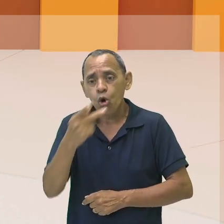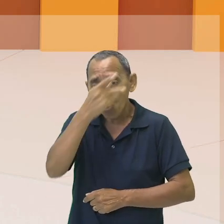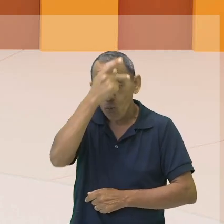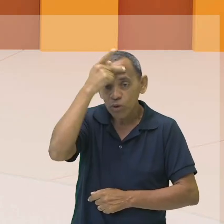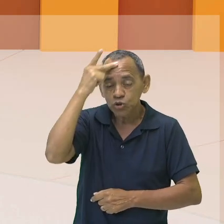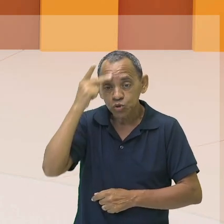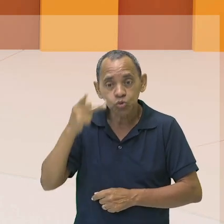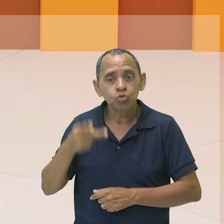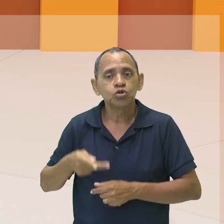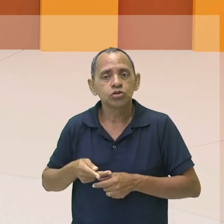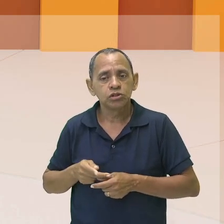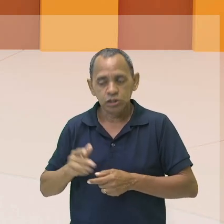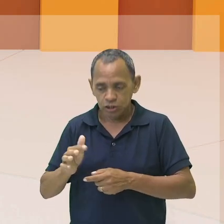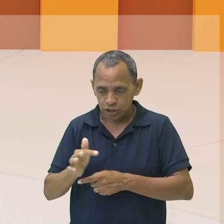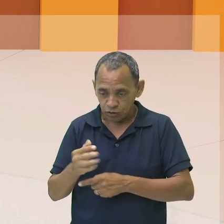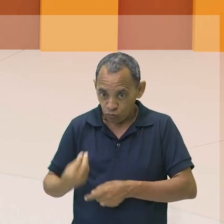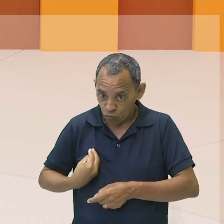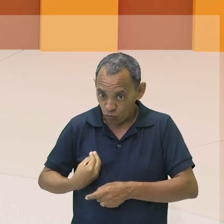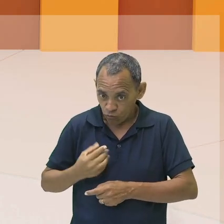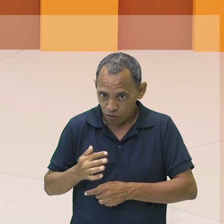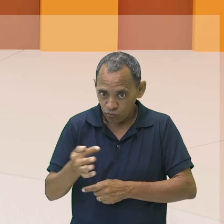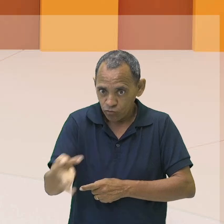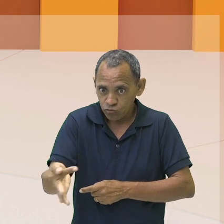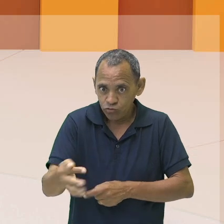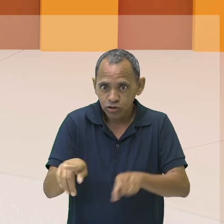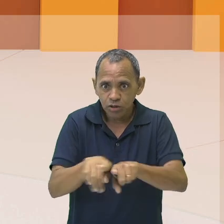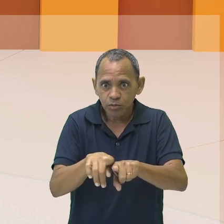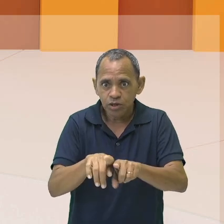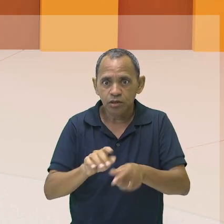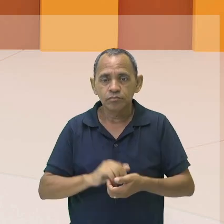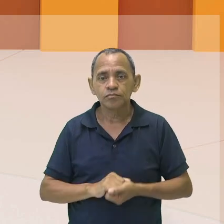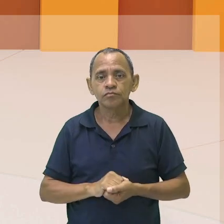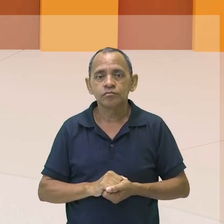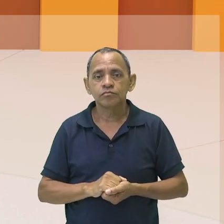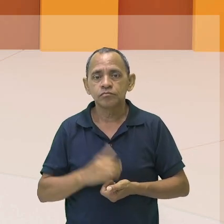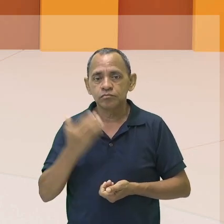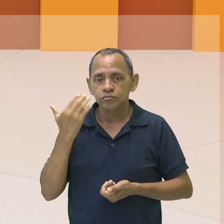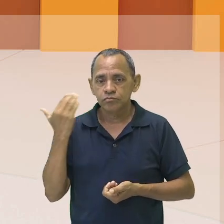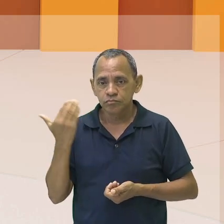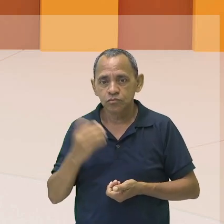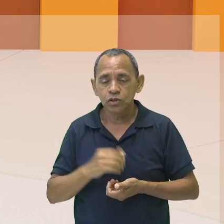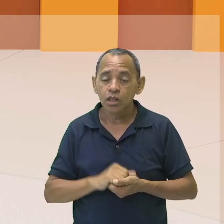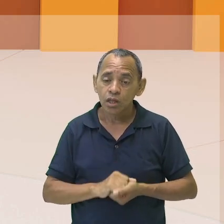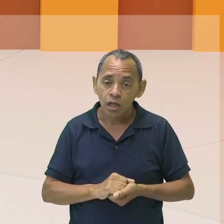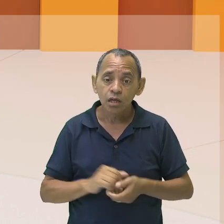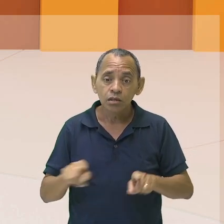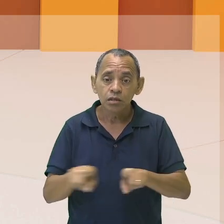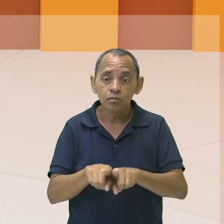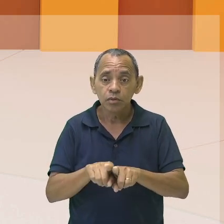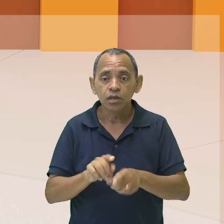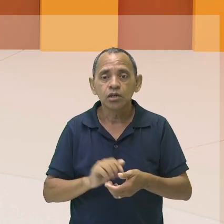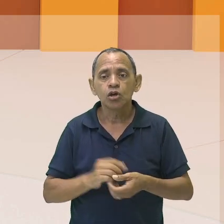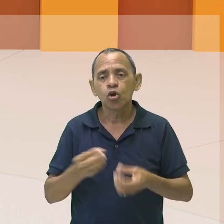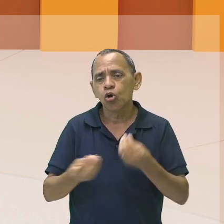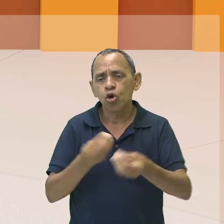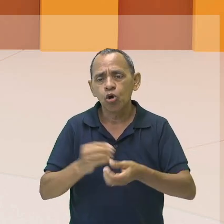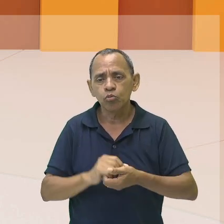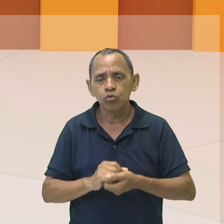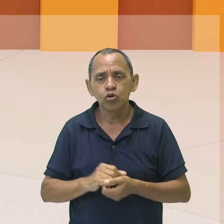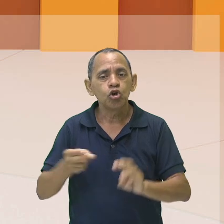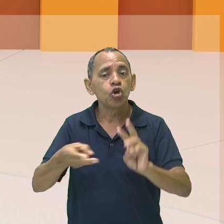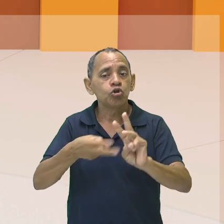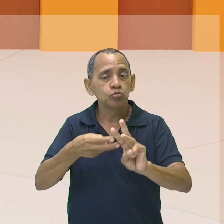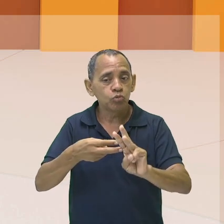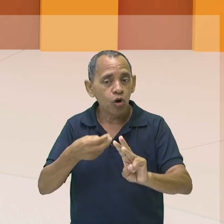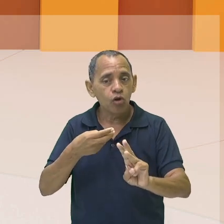ao extrativismo. Mas quando eu falo de extrativismo, eu não estou falando aqui das populações ribeirinhas, dos povos indígenas,